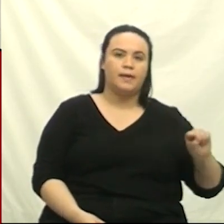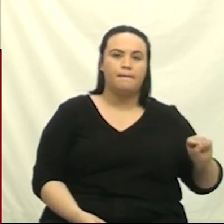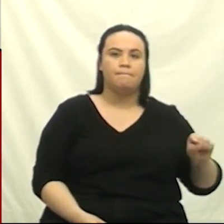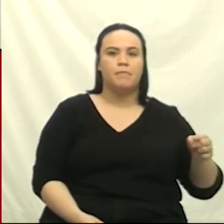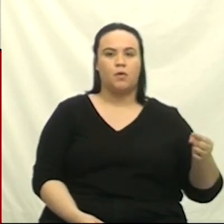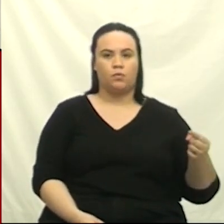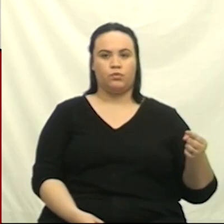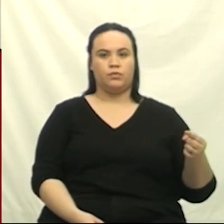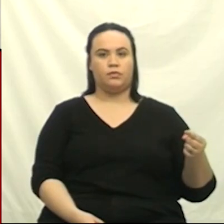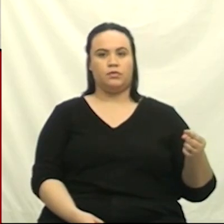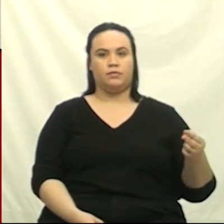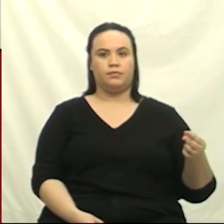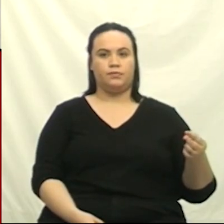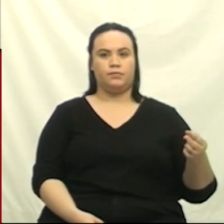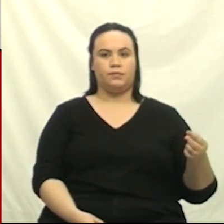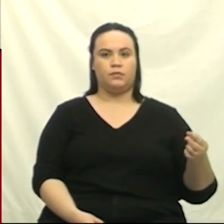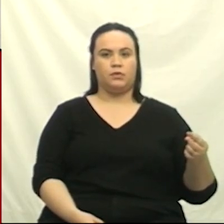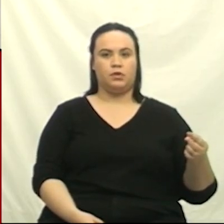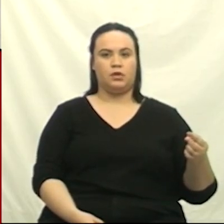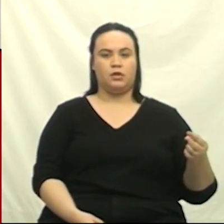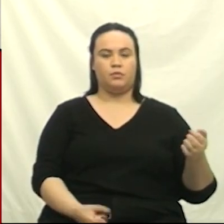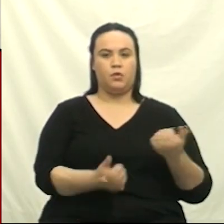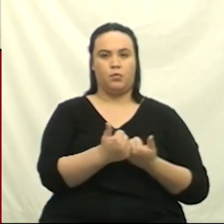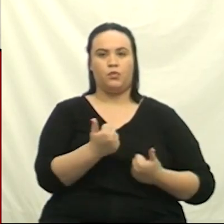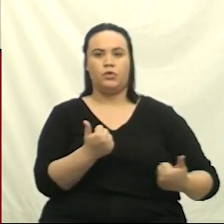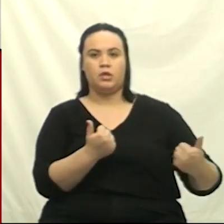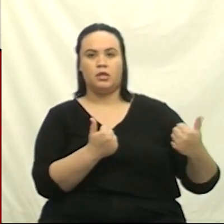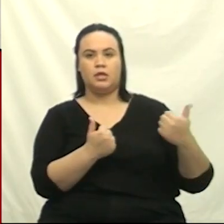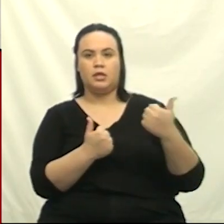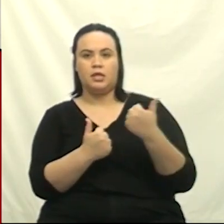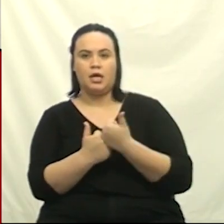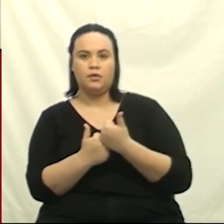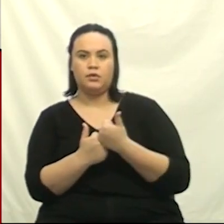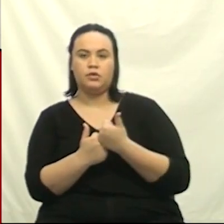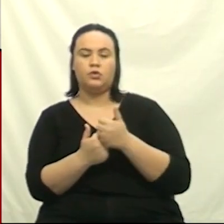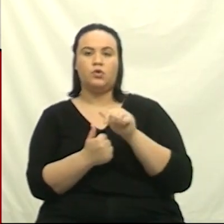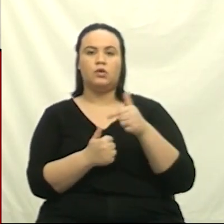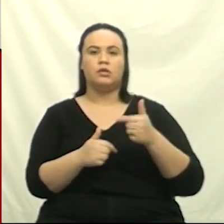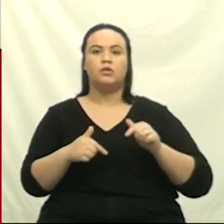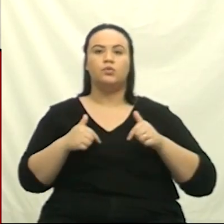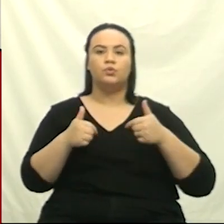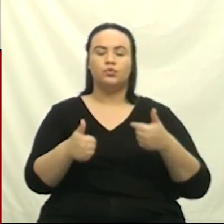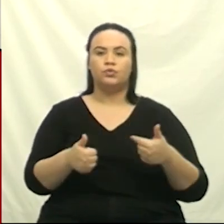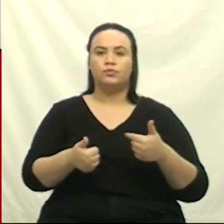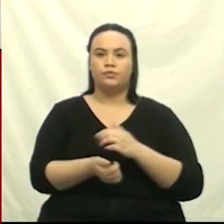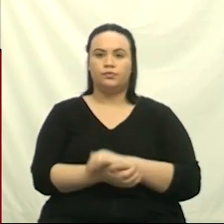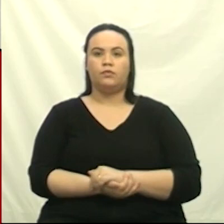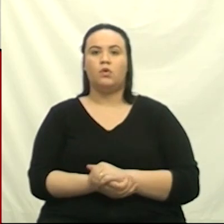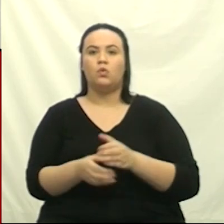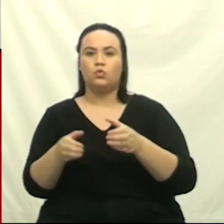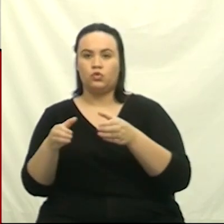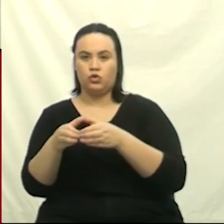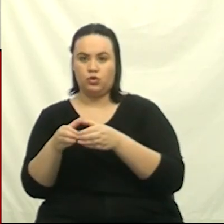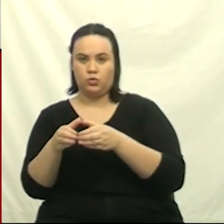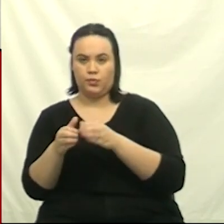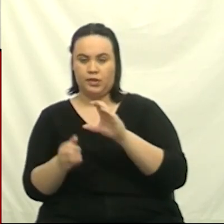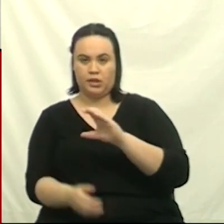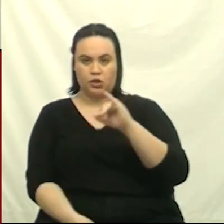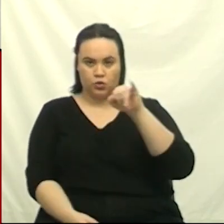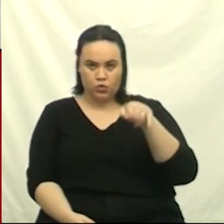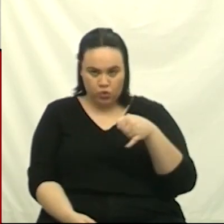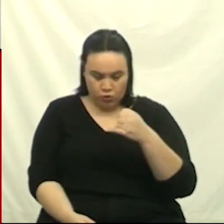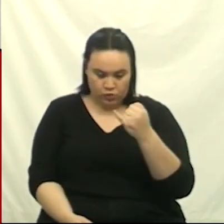reais por conta de transposição de dotações e da outras providências a comissão de construção